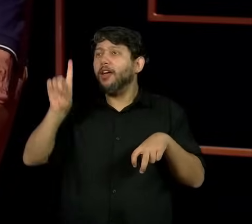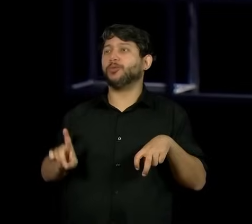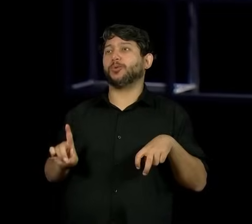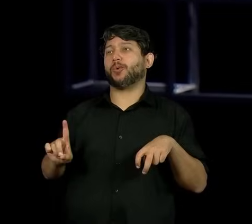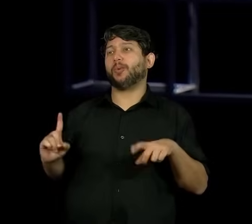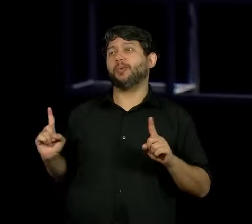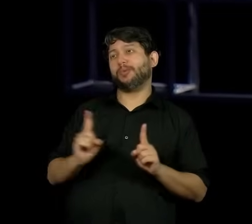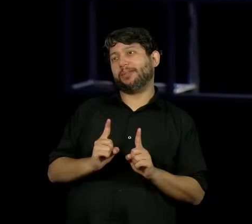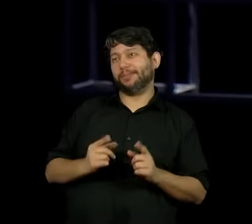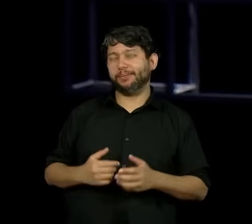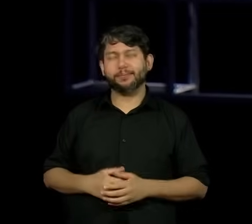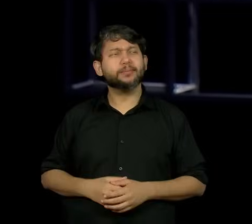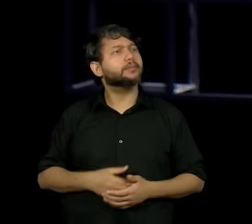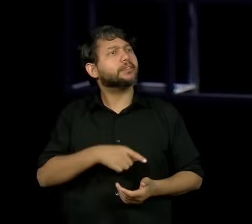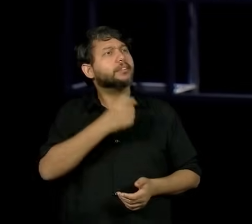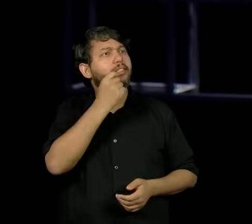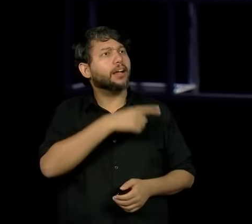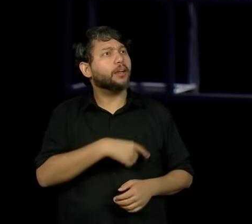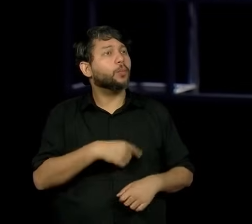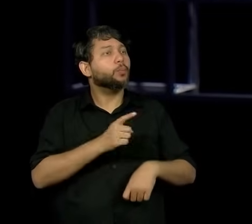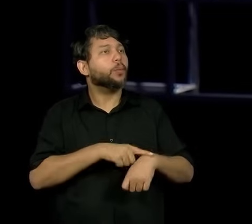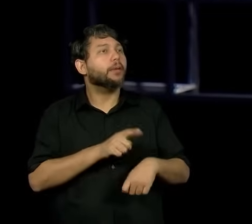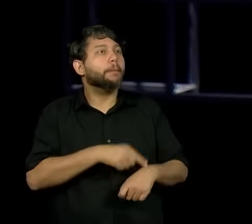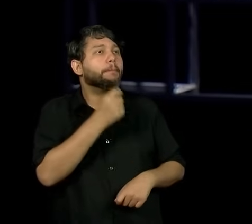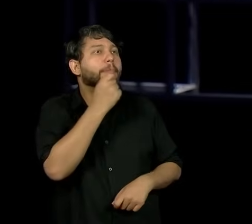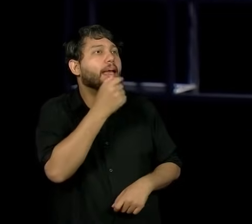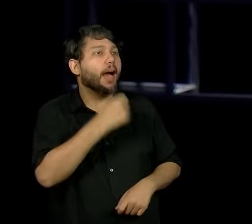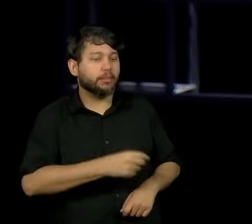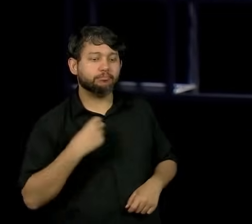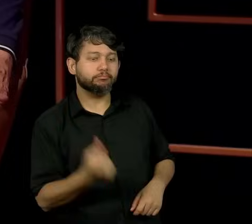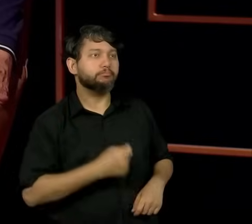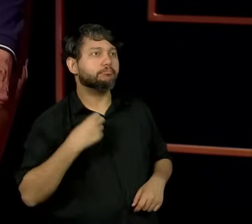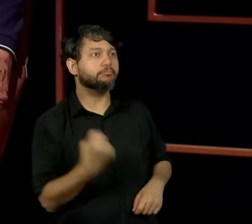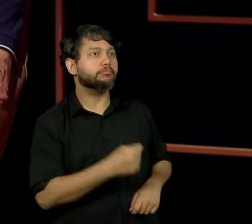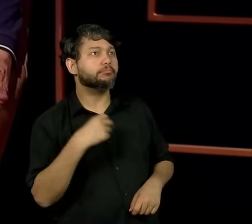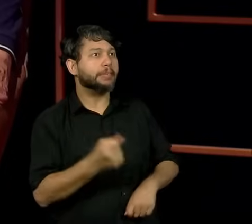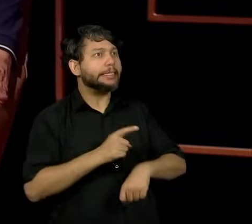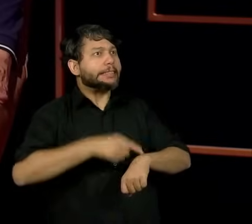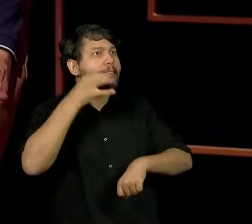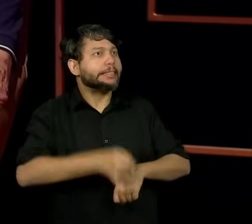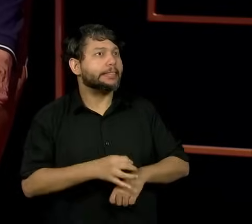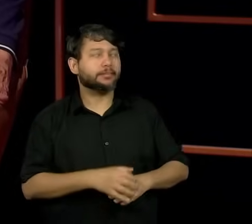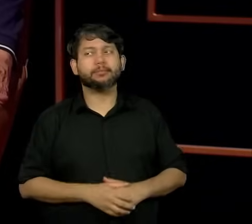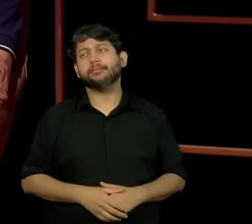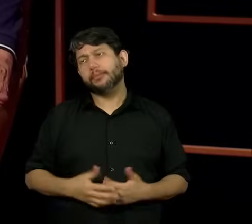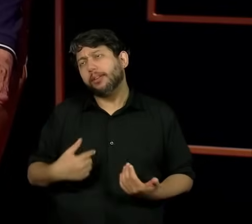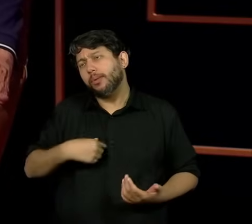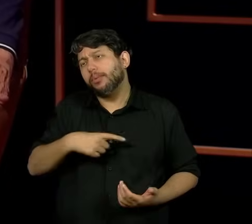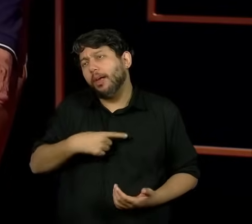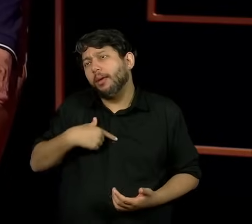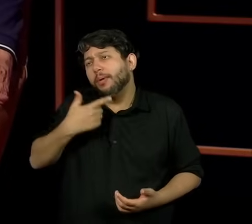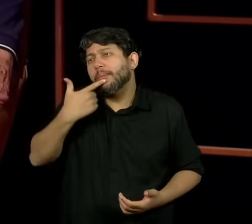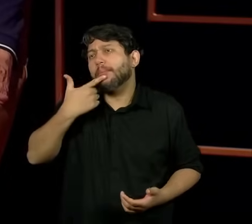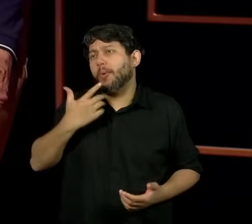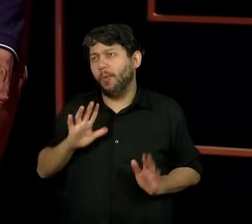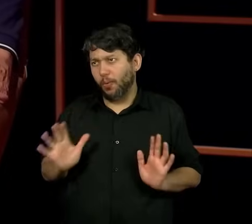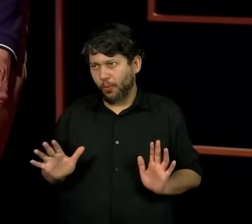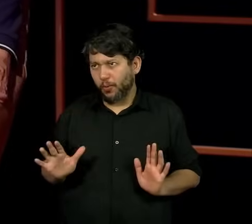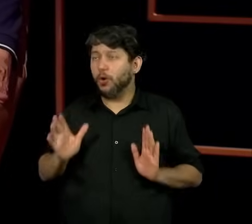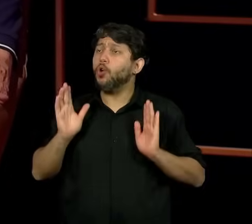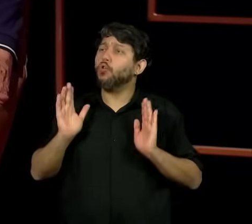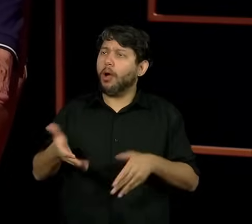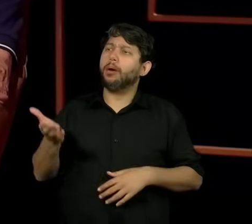esse tempo da comédia até que o Victor fala que você tem, né? Eu sou bem-humorado, eu fiz